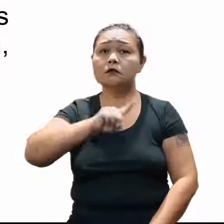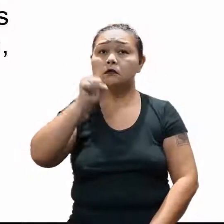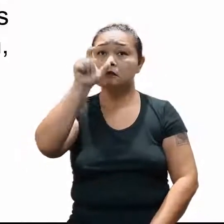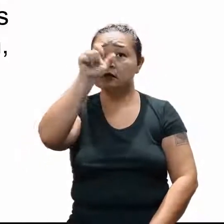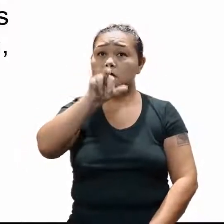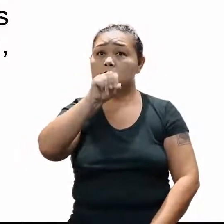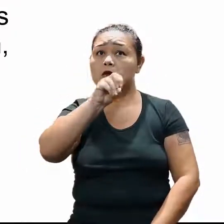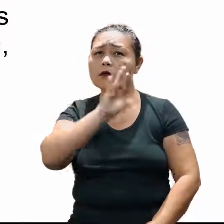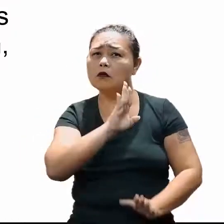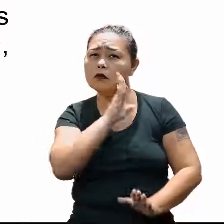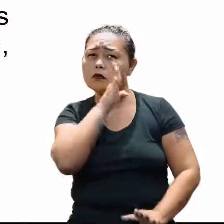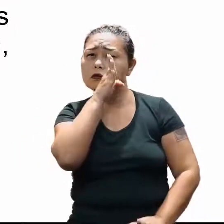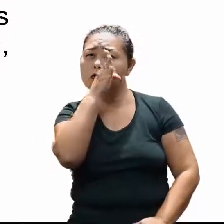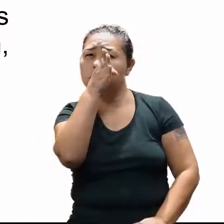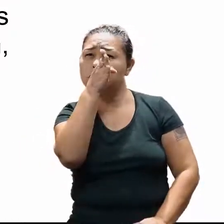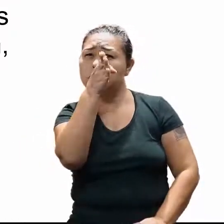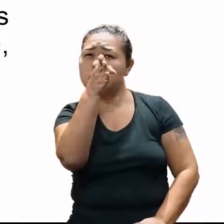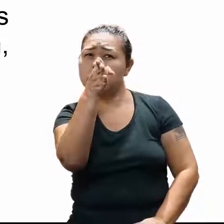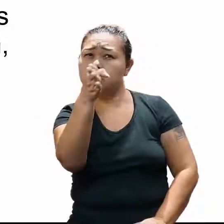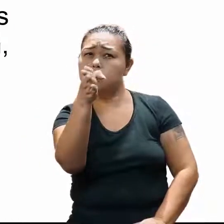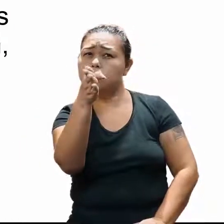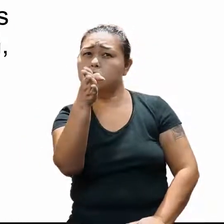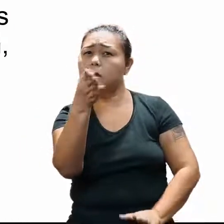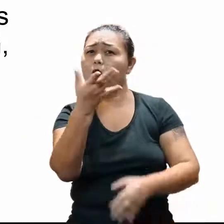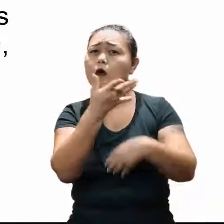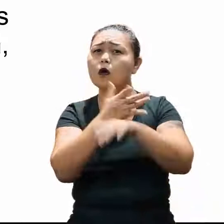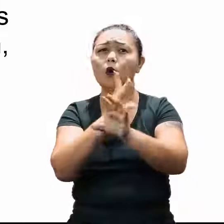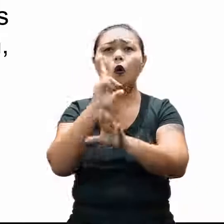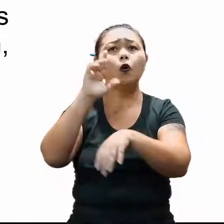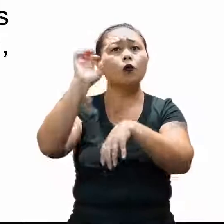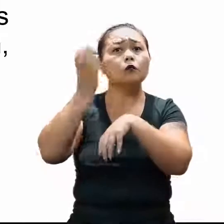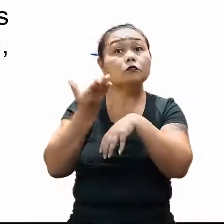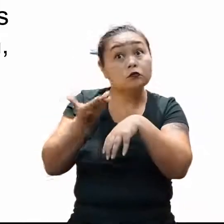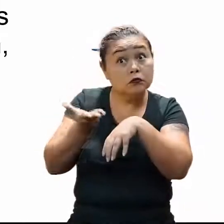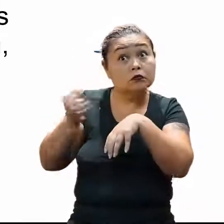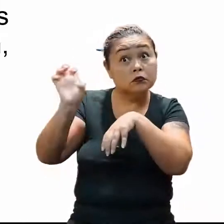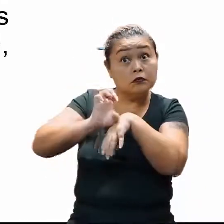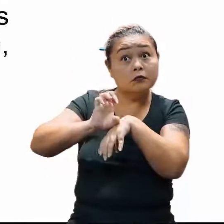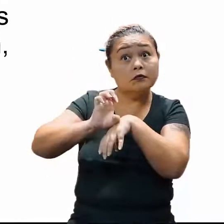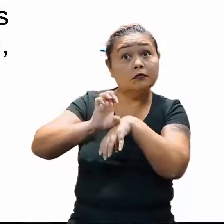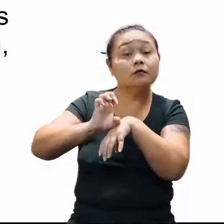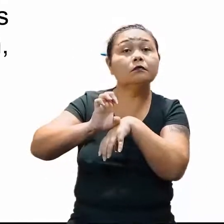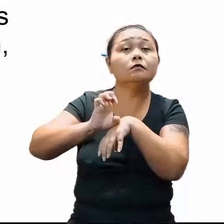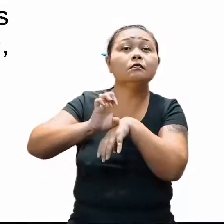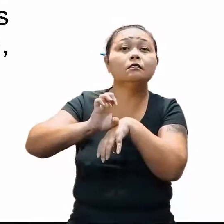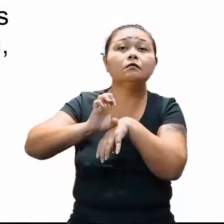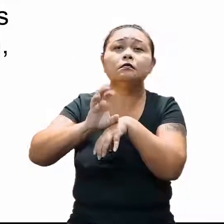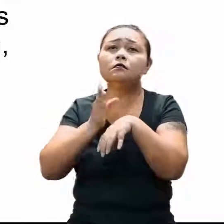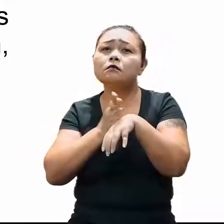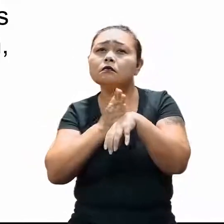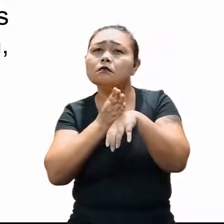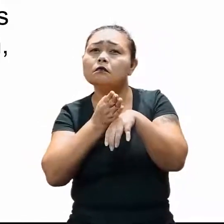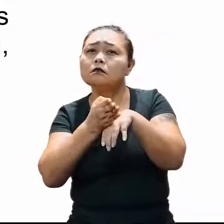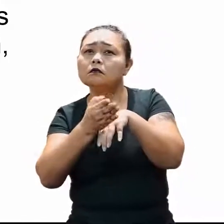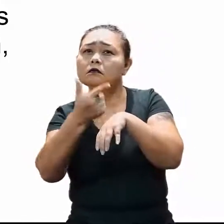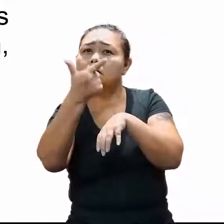aquela coluna varou todo o sertão do atual estado de Rondônia em travessia que